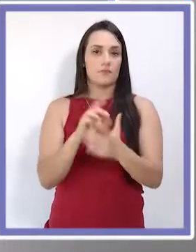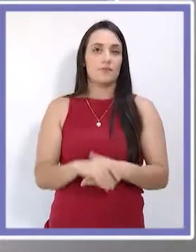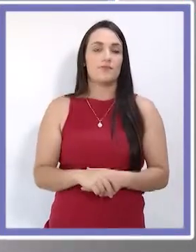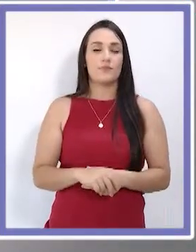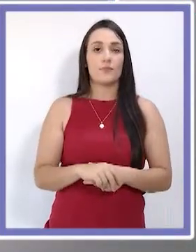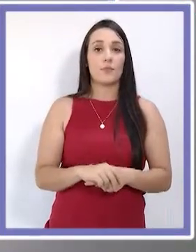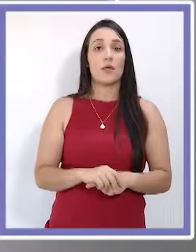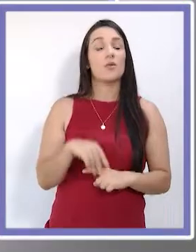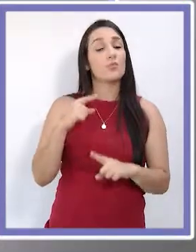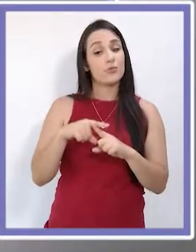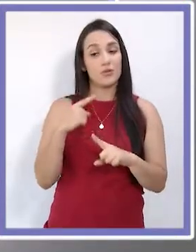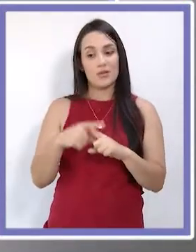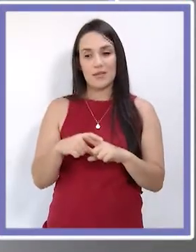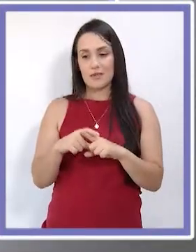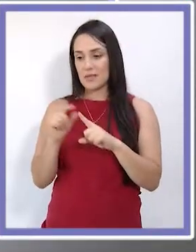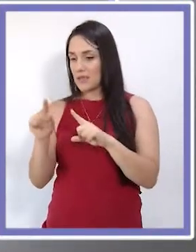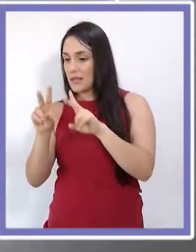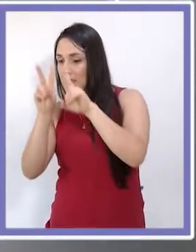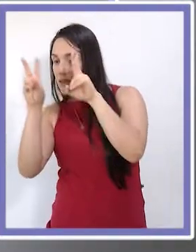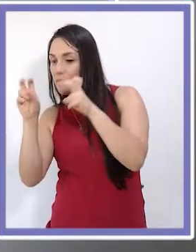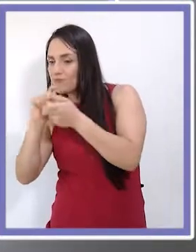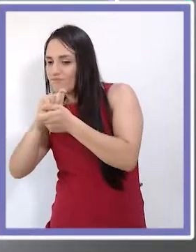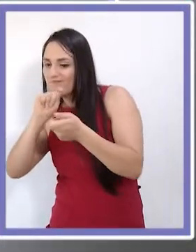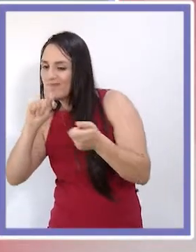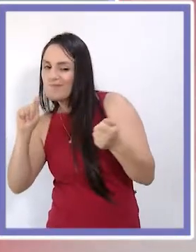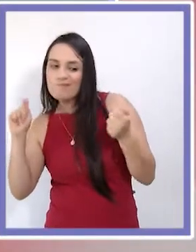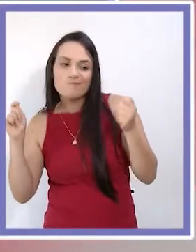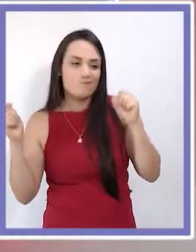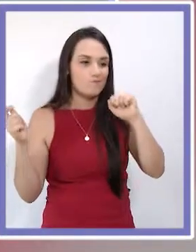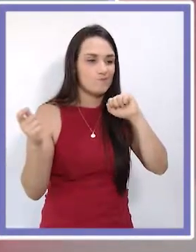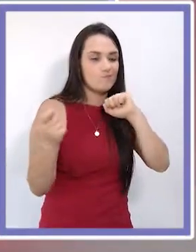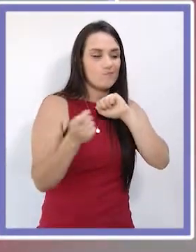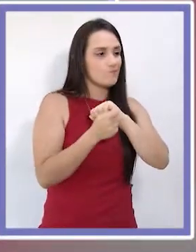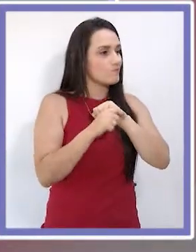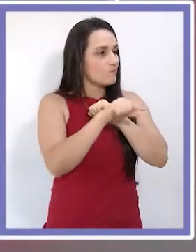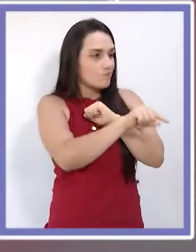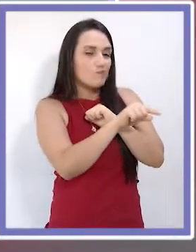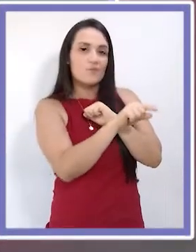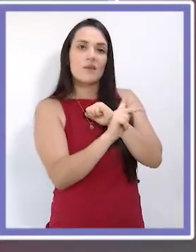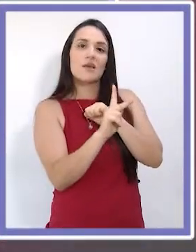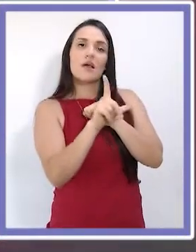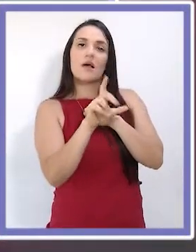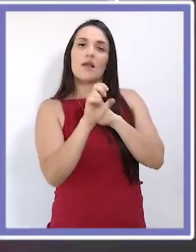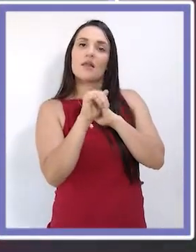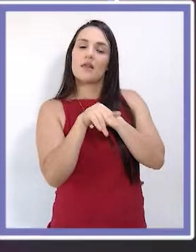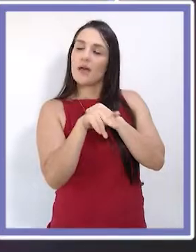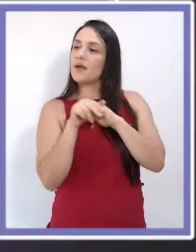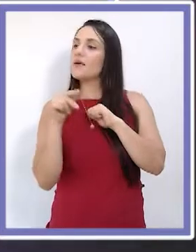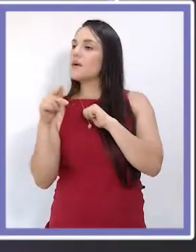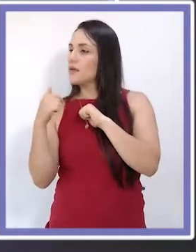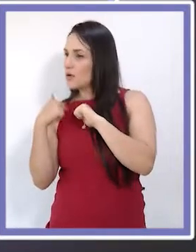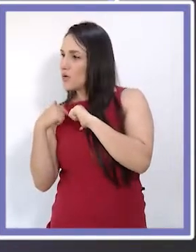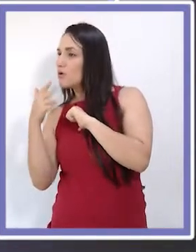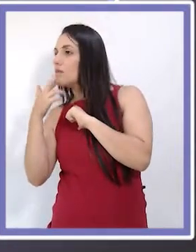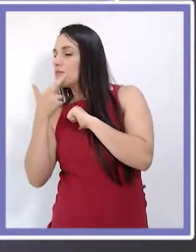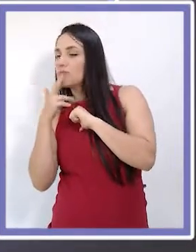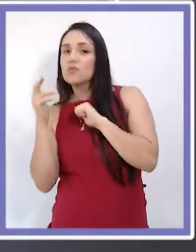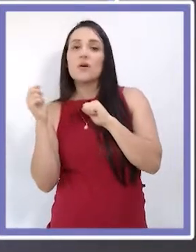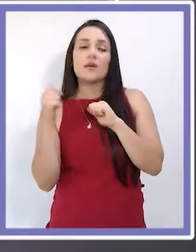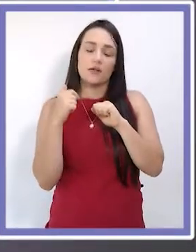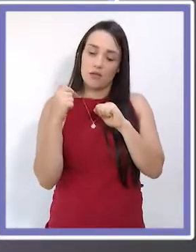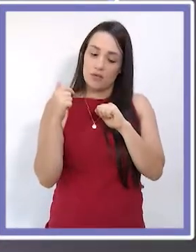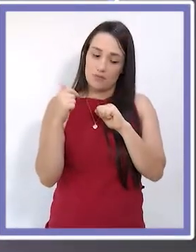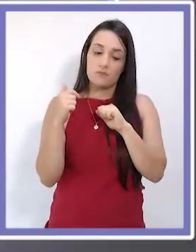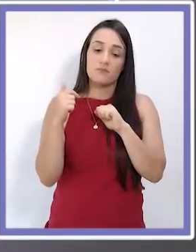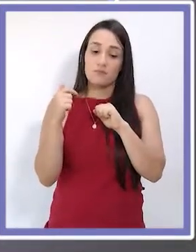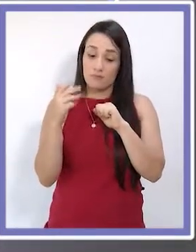Assembleia Legislativa, que faz esse trabalho, né, da Claire nosso, poder repercutir,